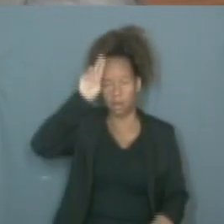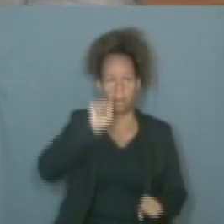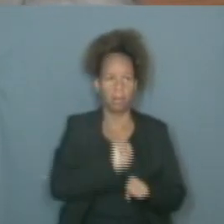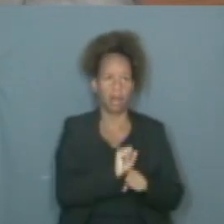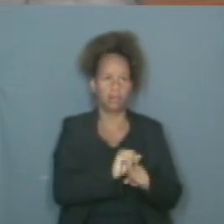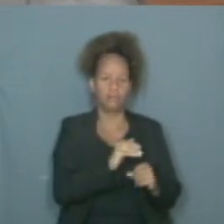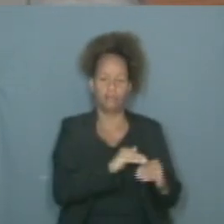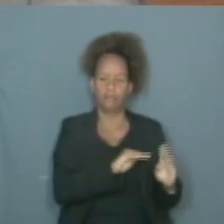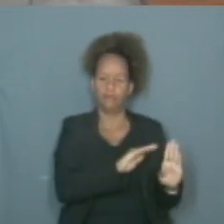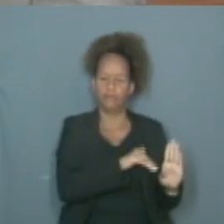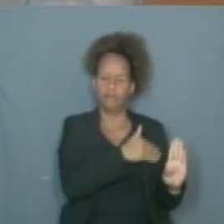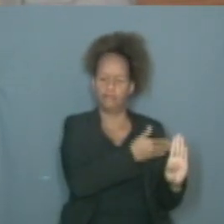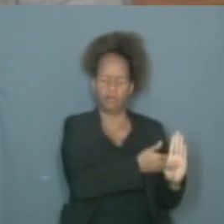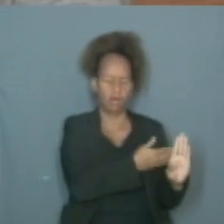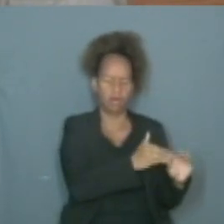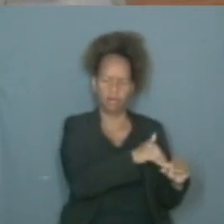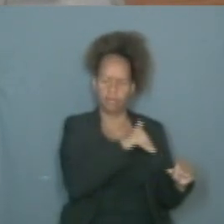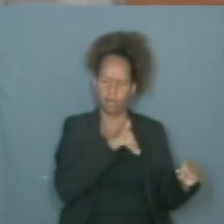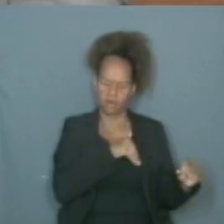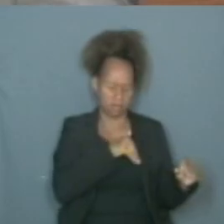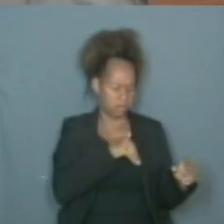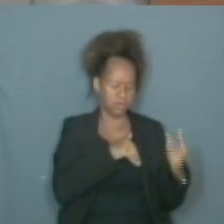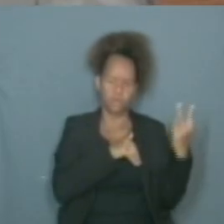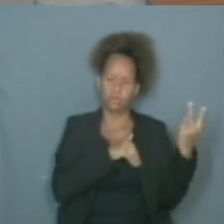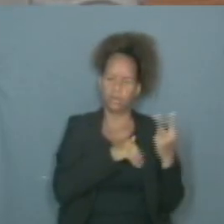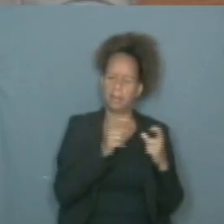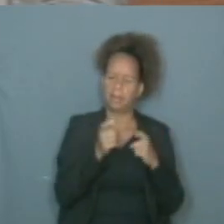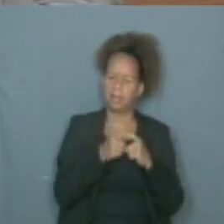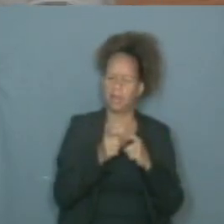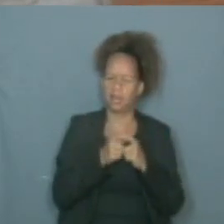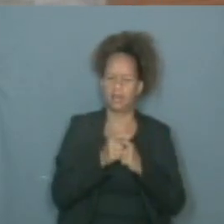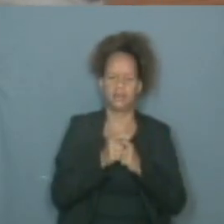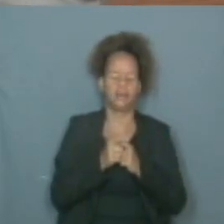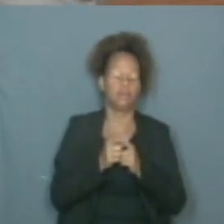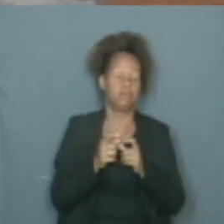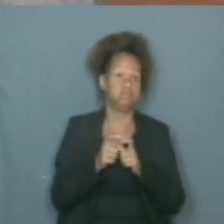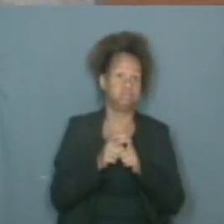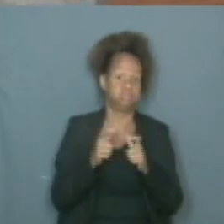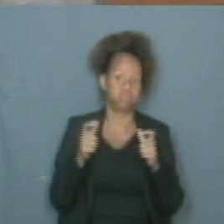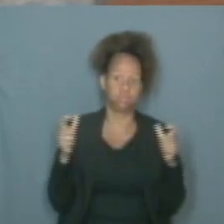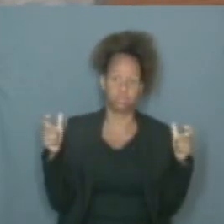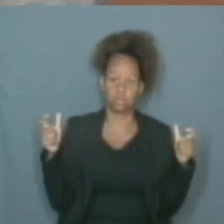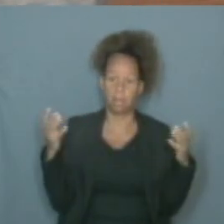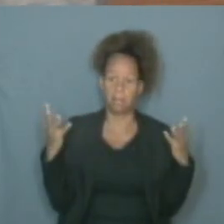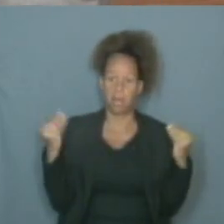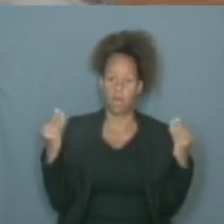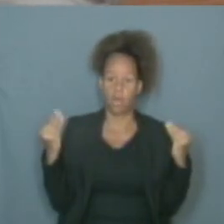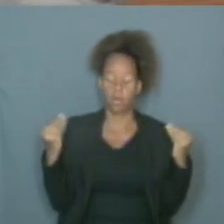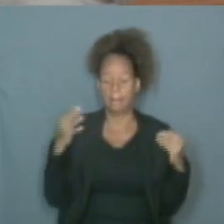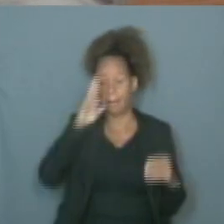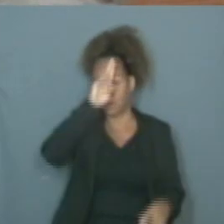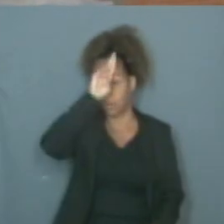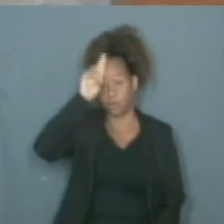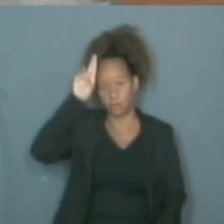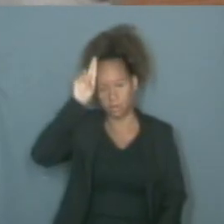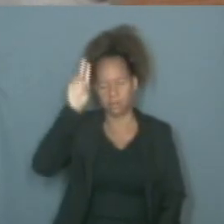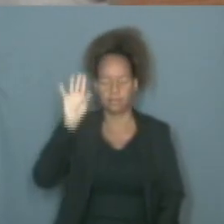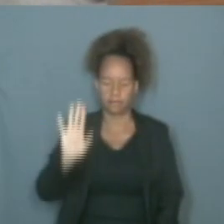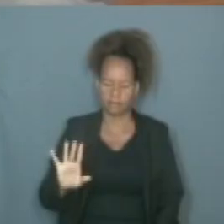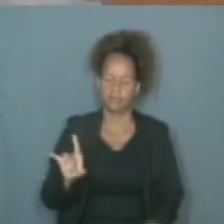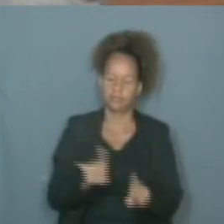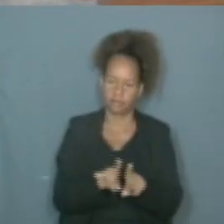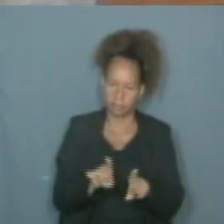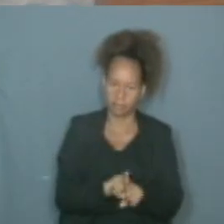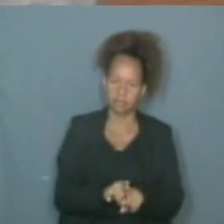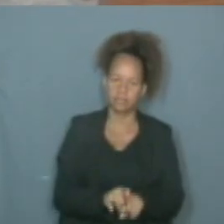fora. Há apenas 2 médicos, e aí gera um acúmulo de pacientes, além da